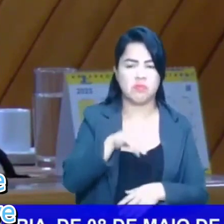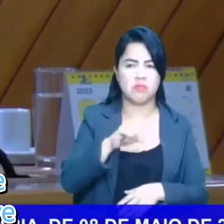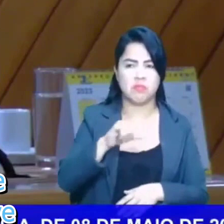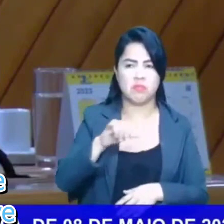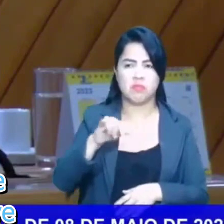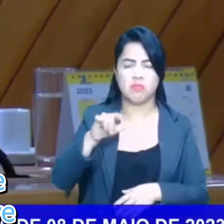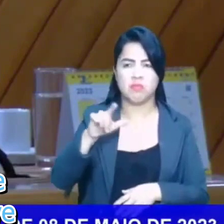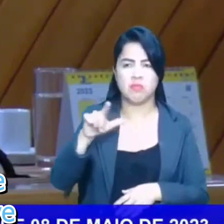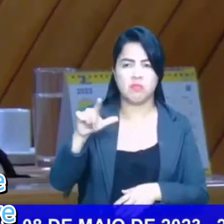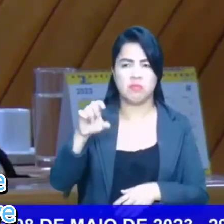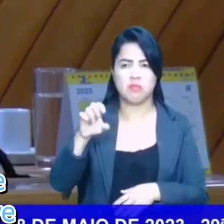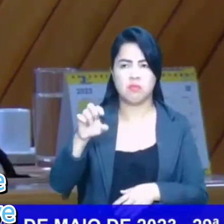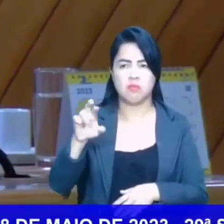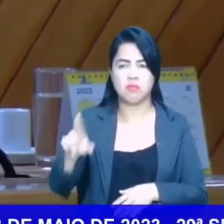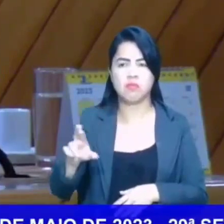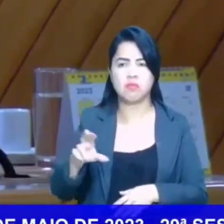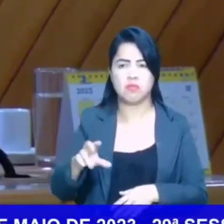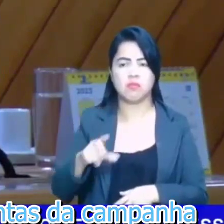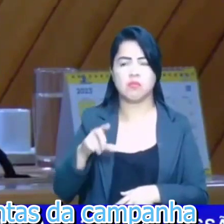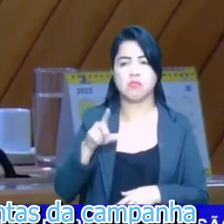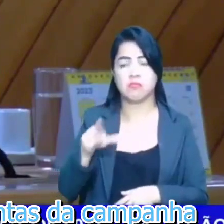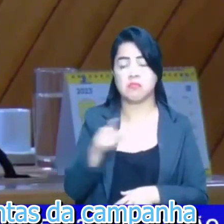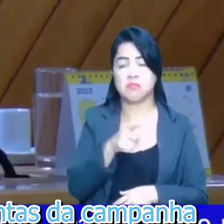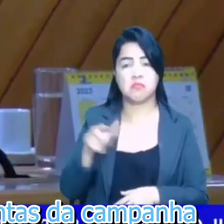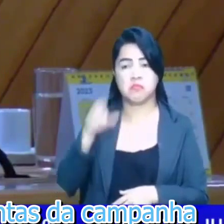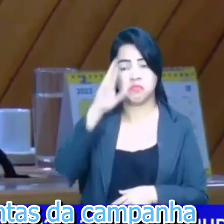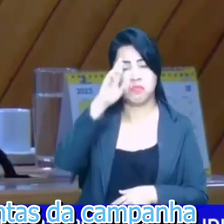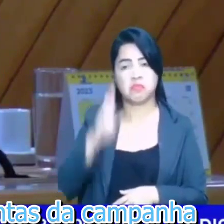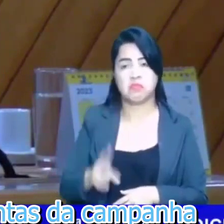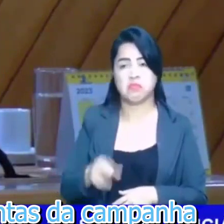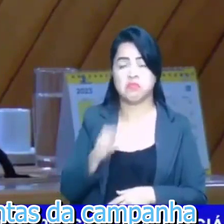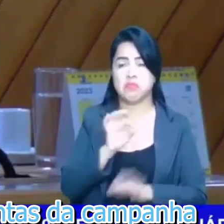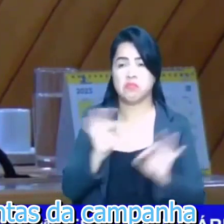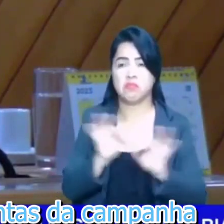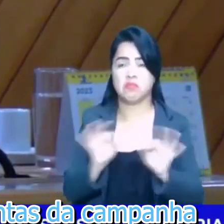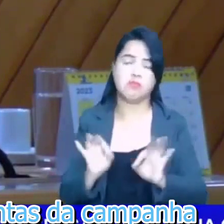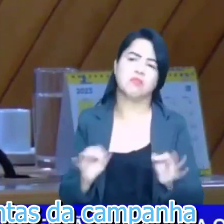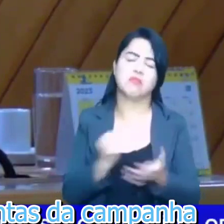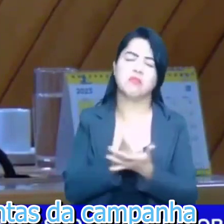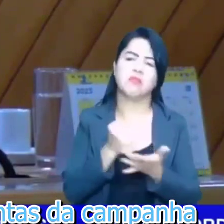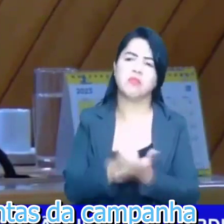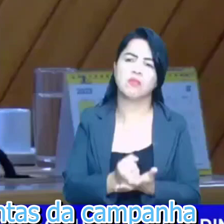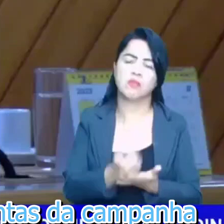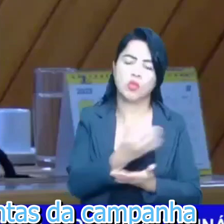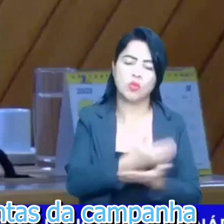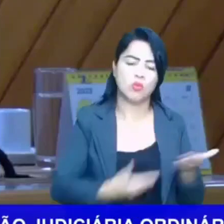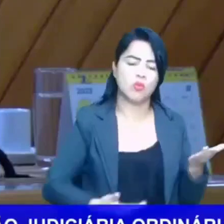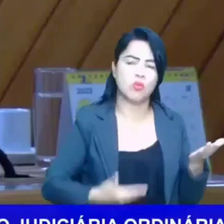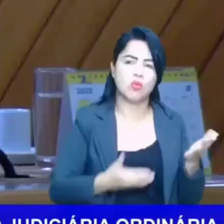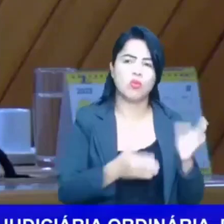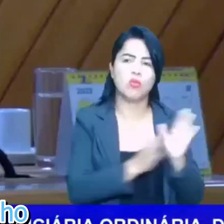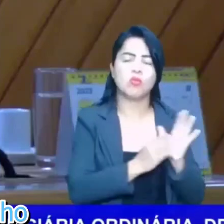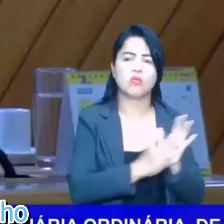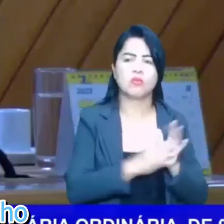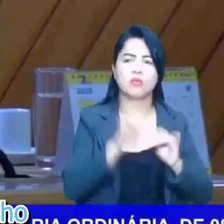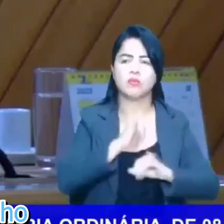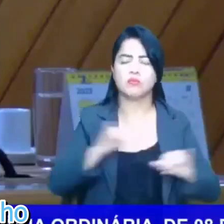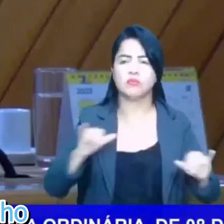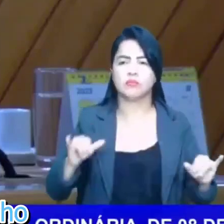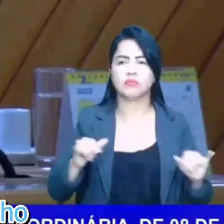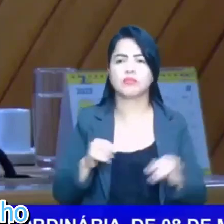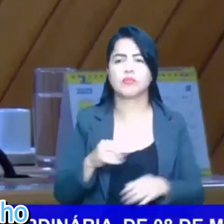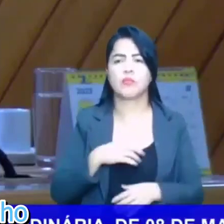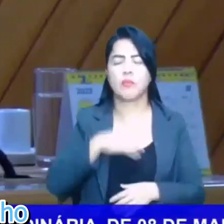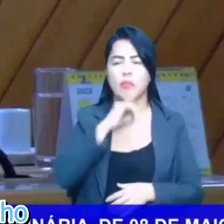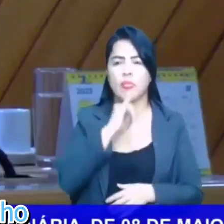suas candidaturas e, por essa razão, não houve qualquer registro de contratação na prestação de contas da campanha. Afirmaram